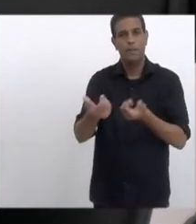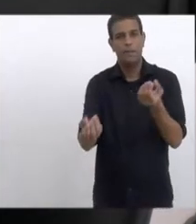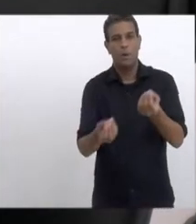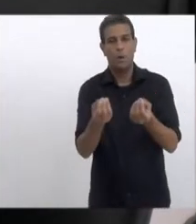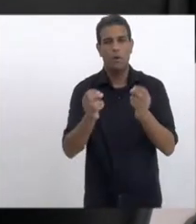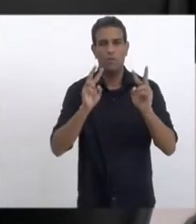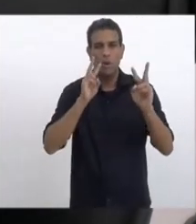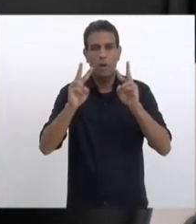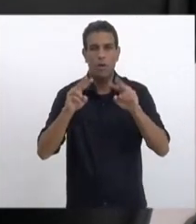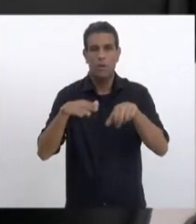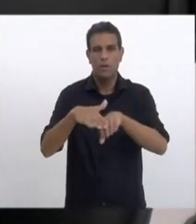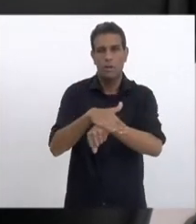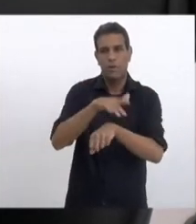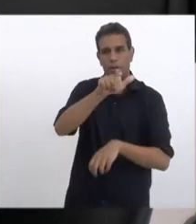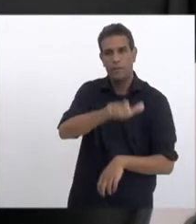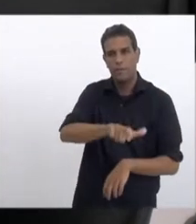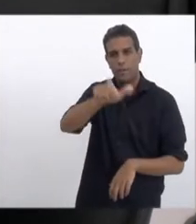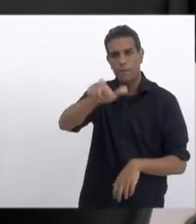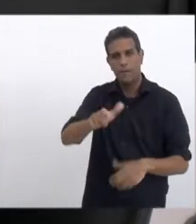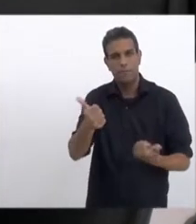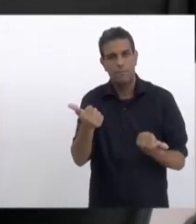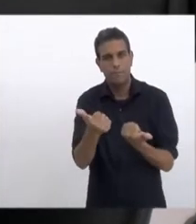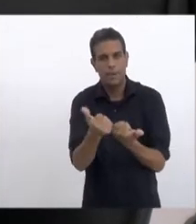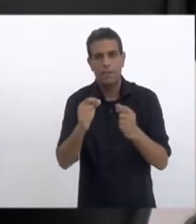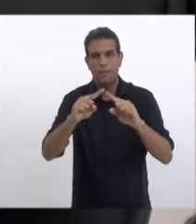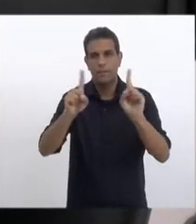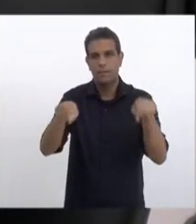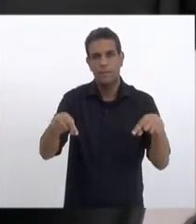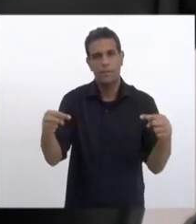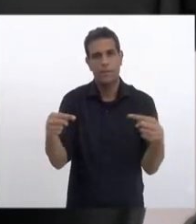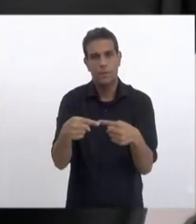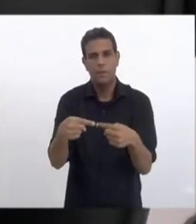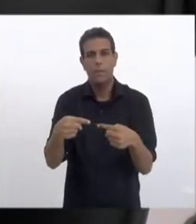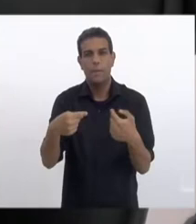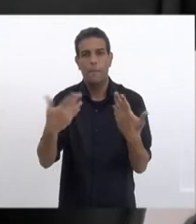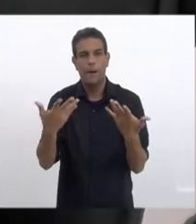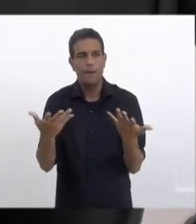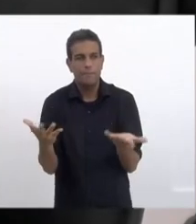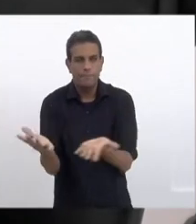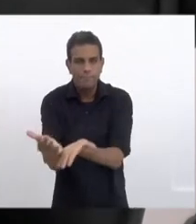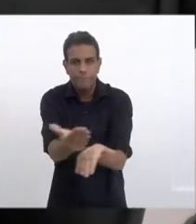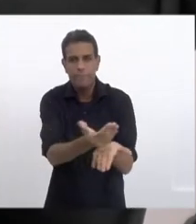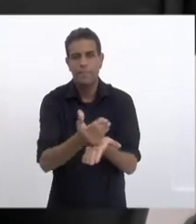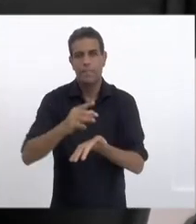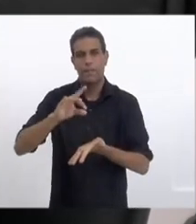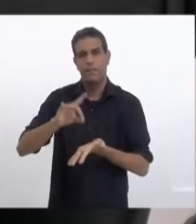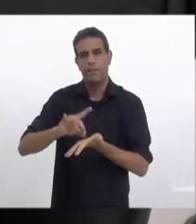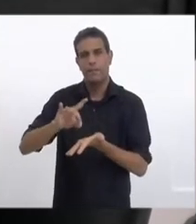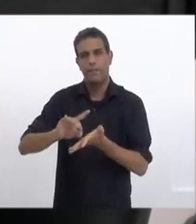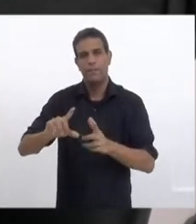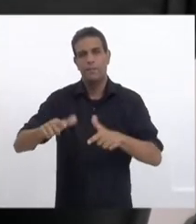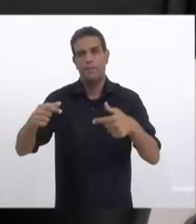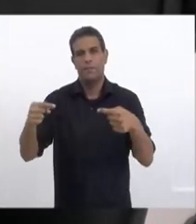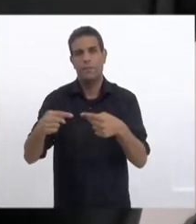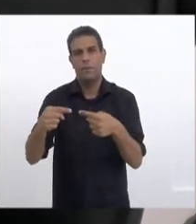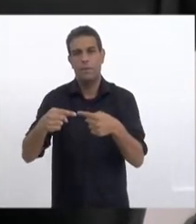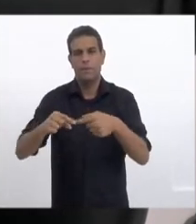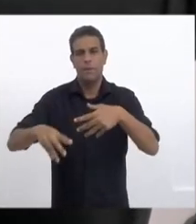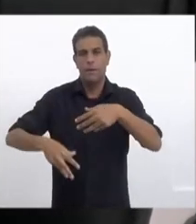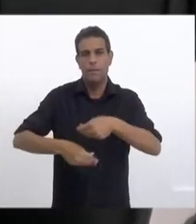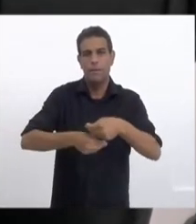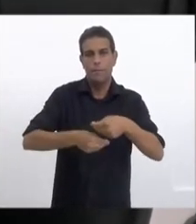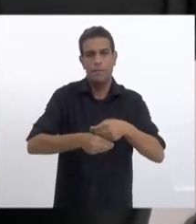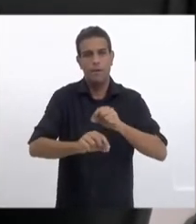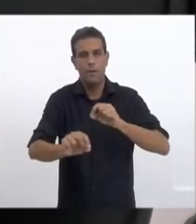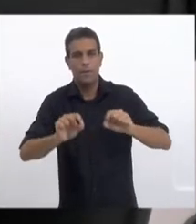minha assessoria para fazer de uma forma precisa o levantamento das nossas emendas parlamentares. Cada deputado aqui